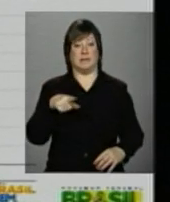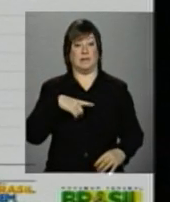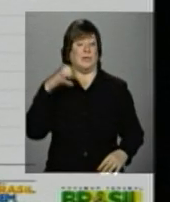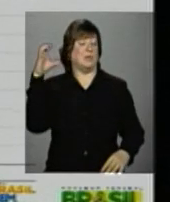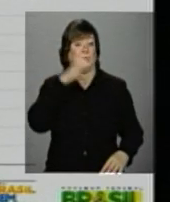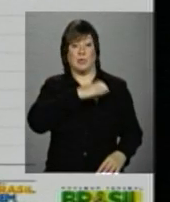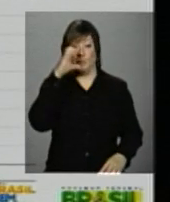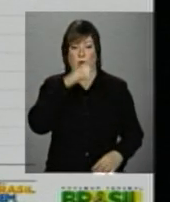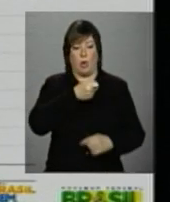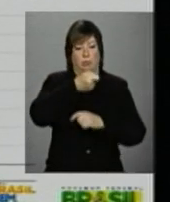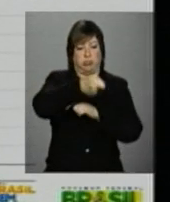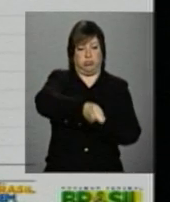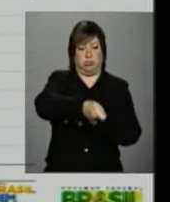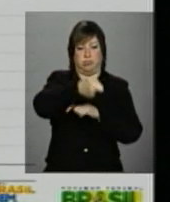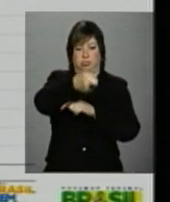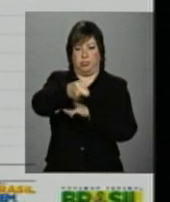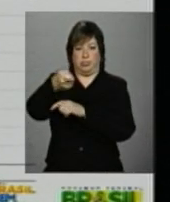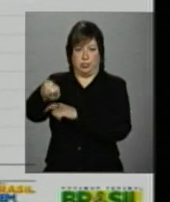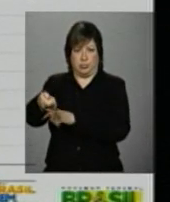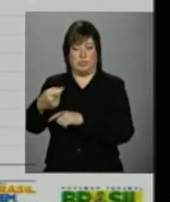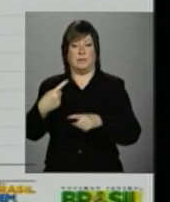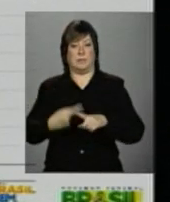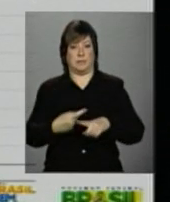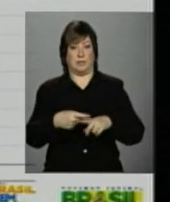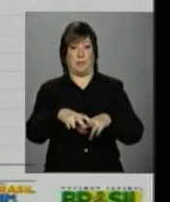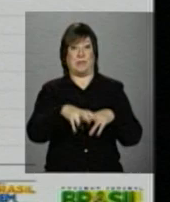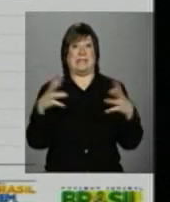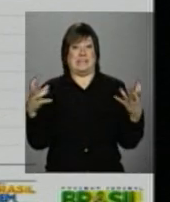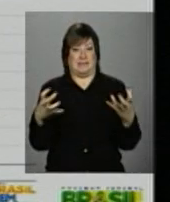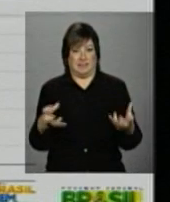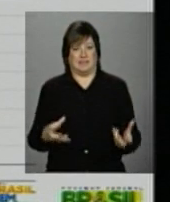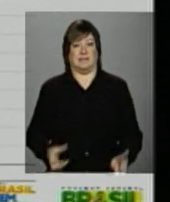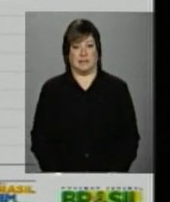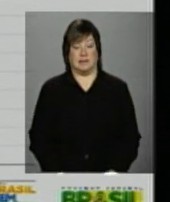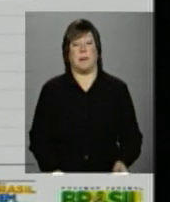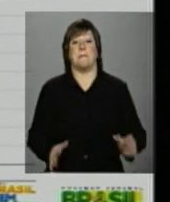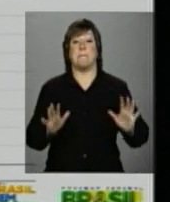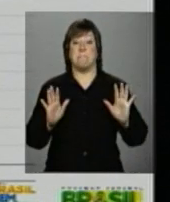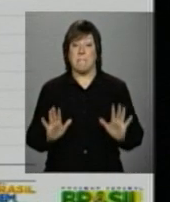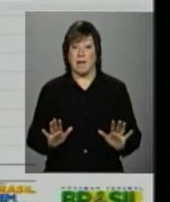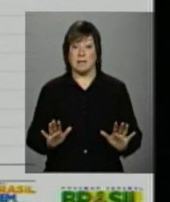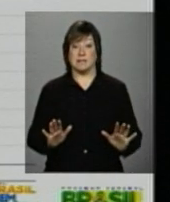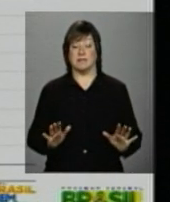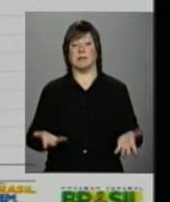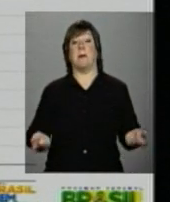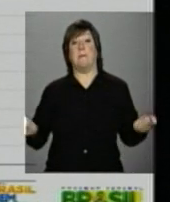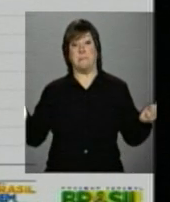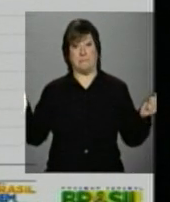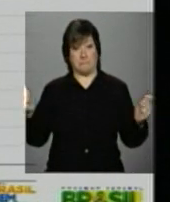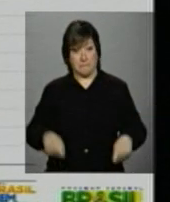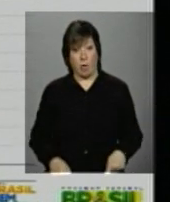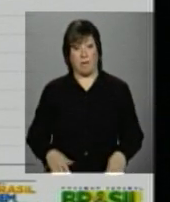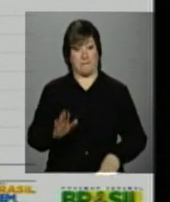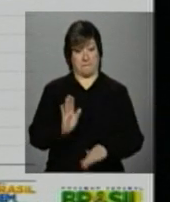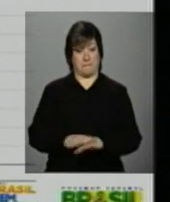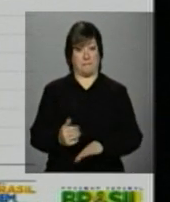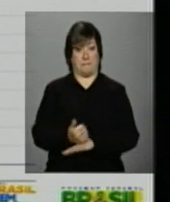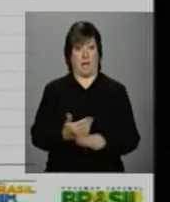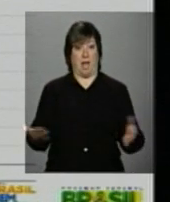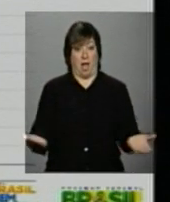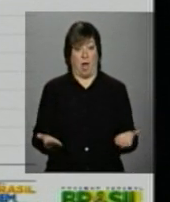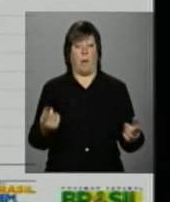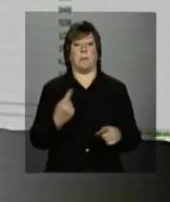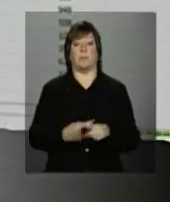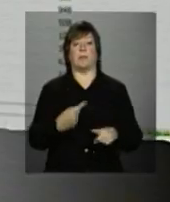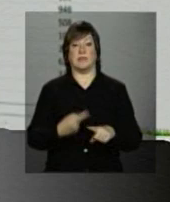emergencial de enfrentamento aos efeitos da estiagem mas que pode ser mais agora exatamente porque nós